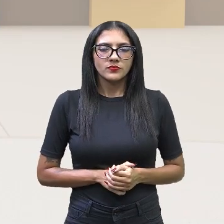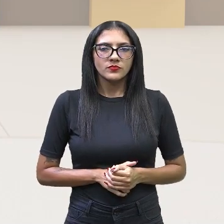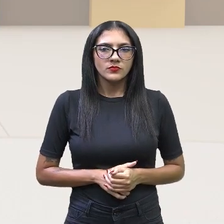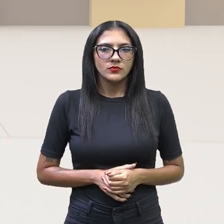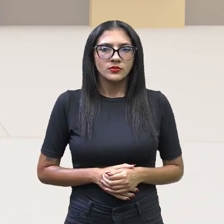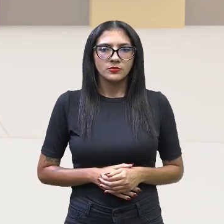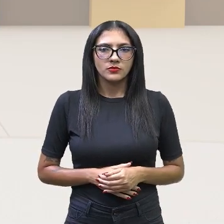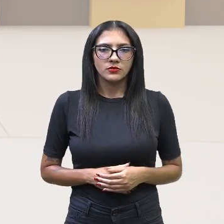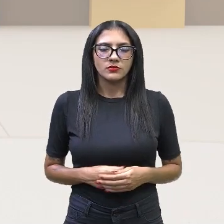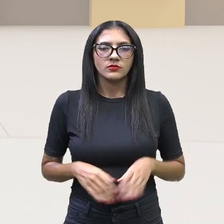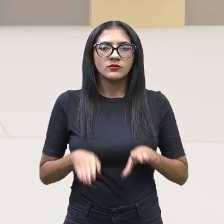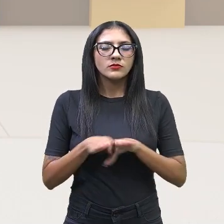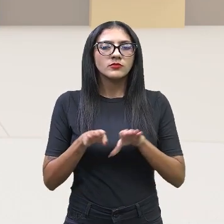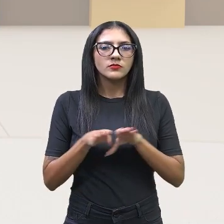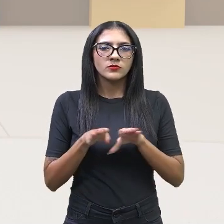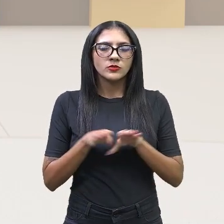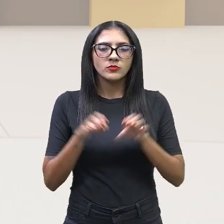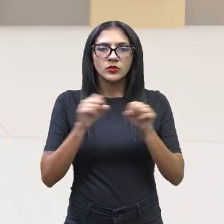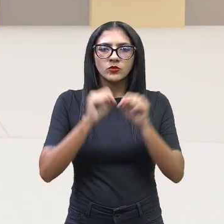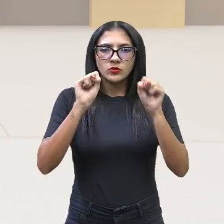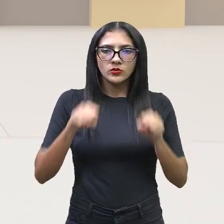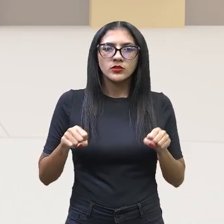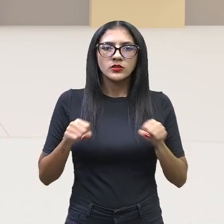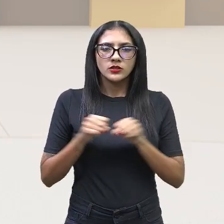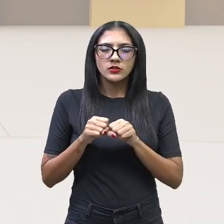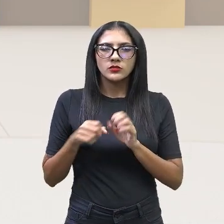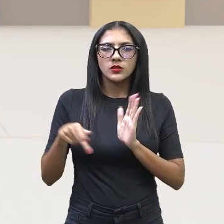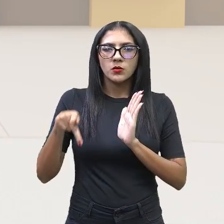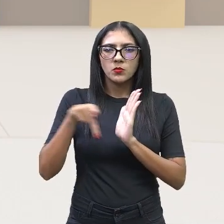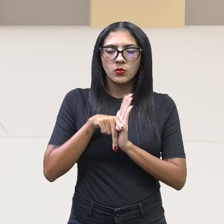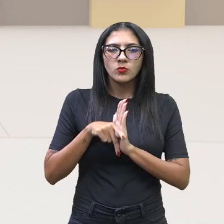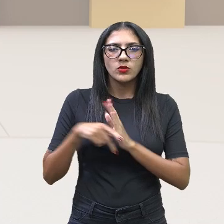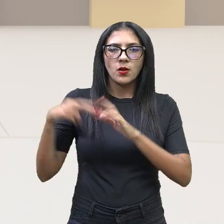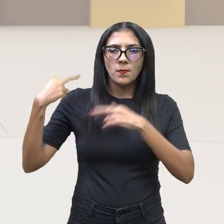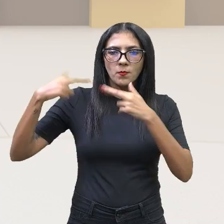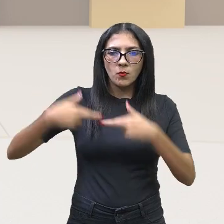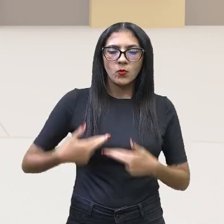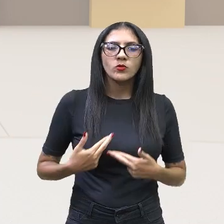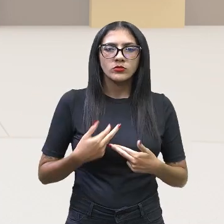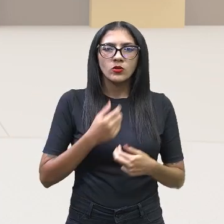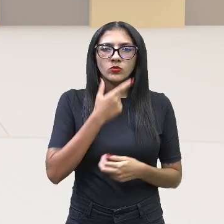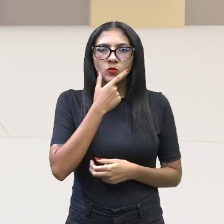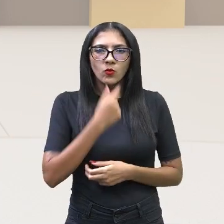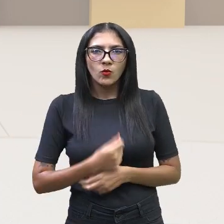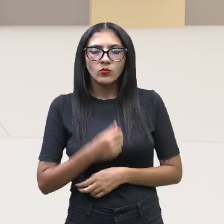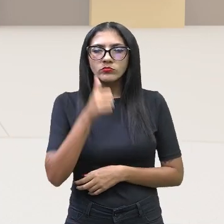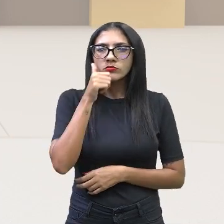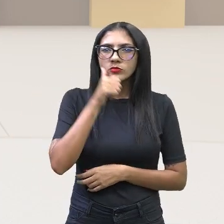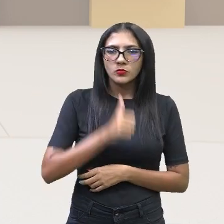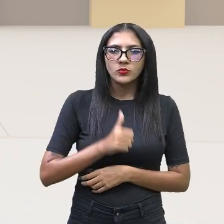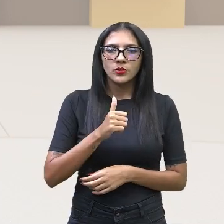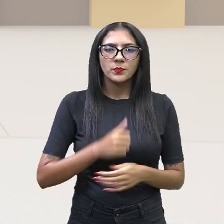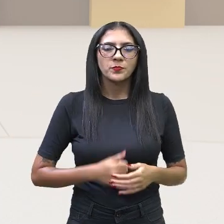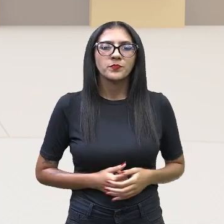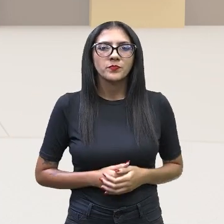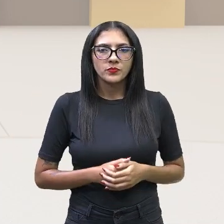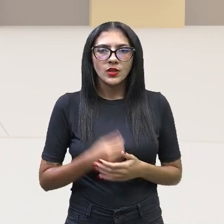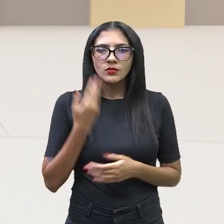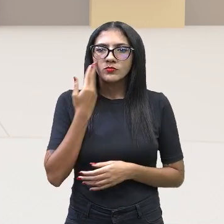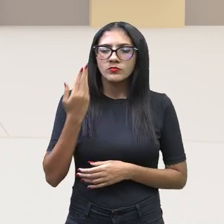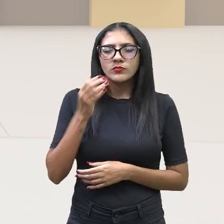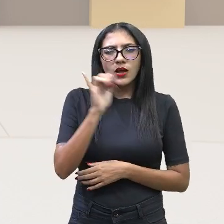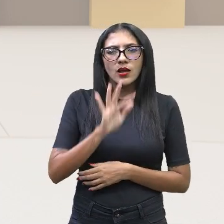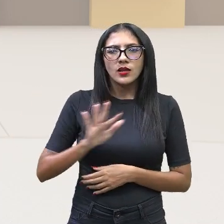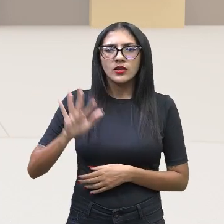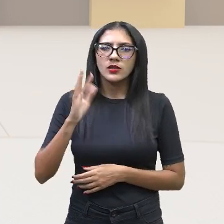temos o sistema reprodutor. E aqui é o masculino e o feminino. A imagem aqui para